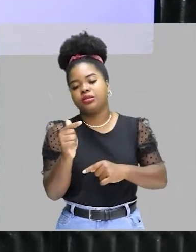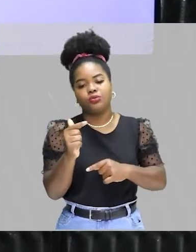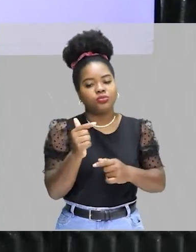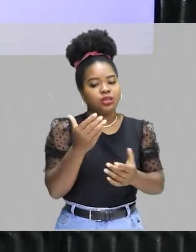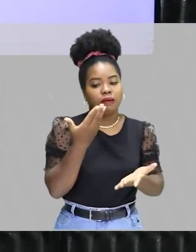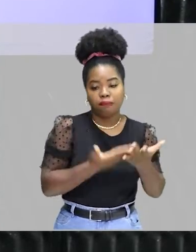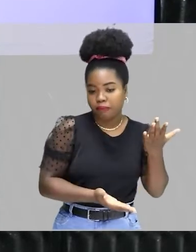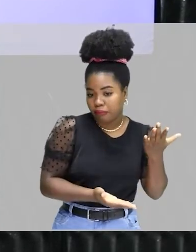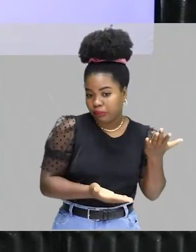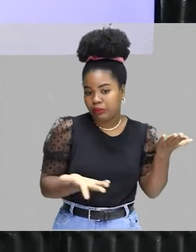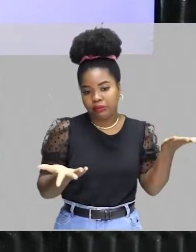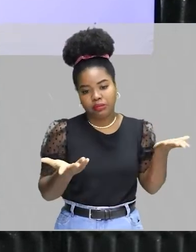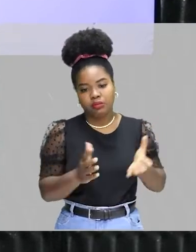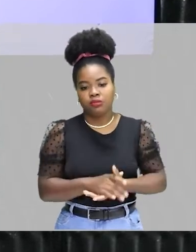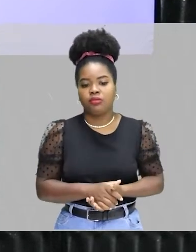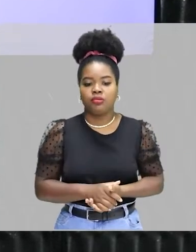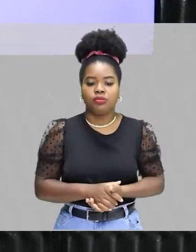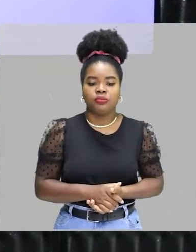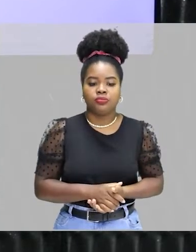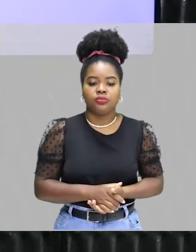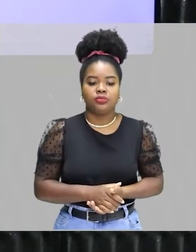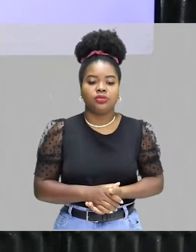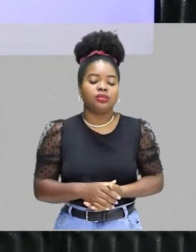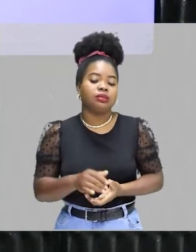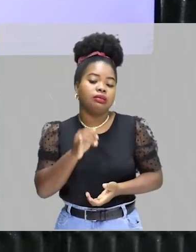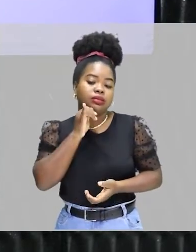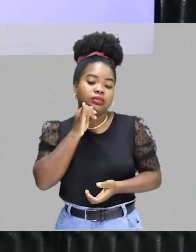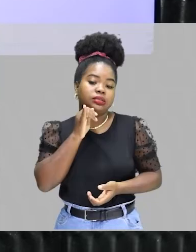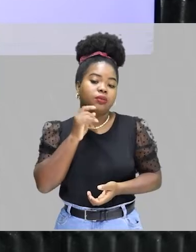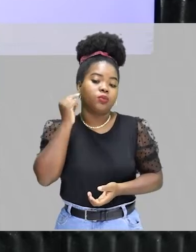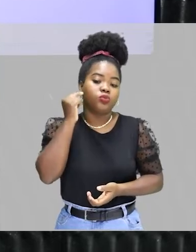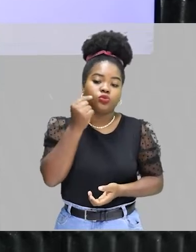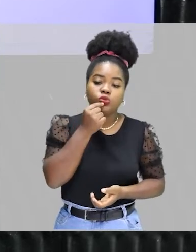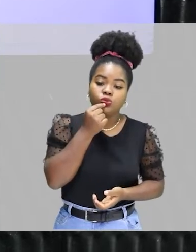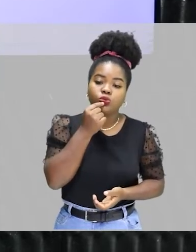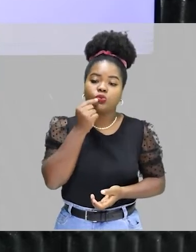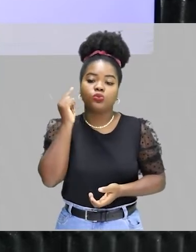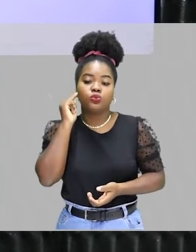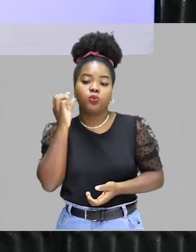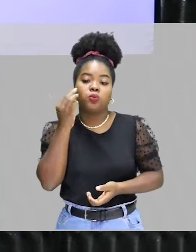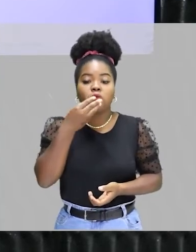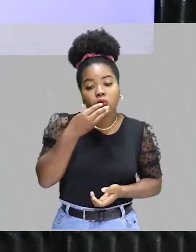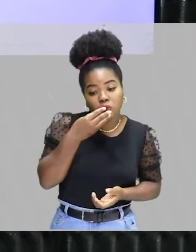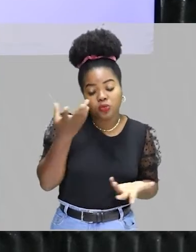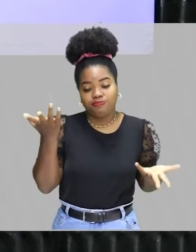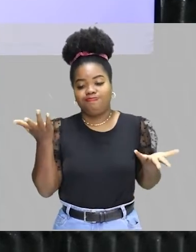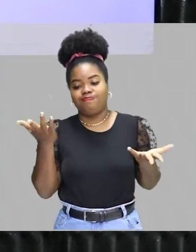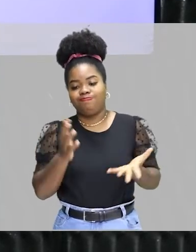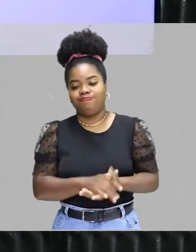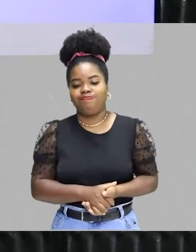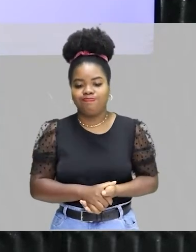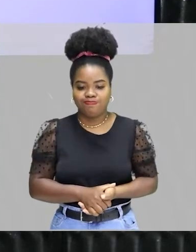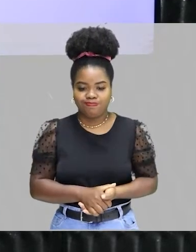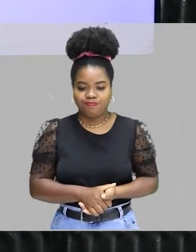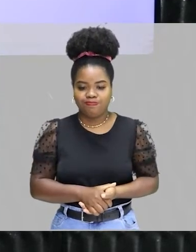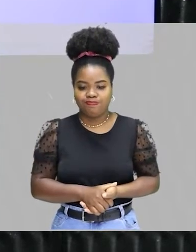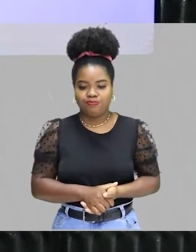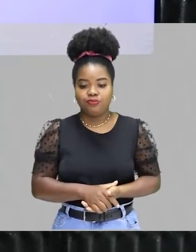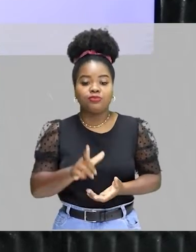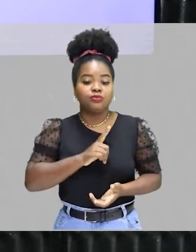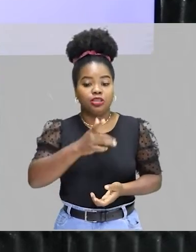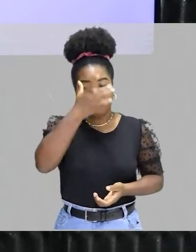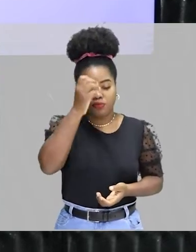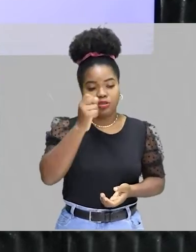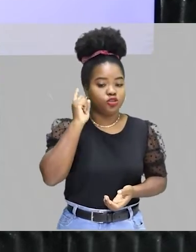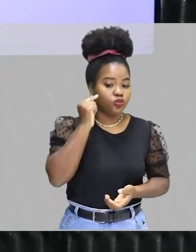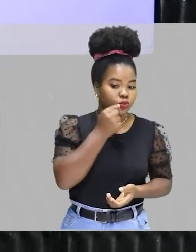mesmas palavras, como, por exemplo, surdo-mudo, guarda-chuva e abre-latas. Existe a pessoa surda,